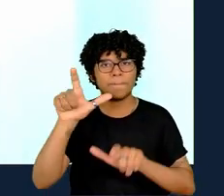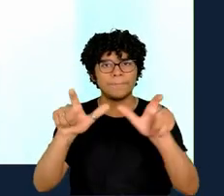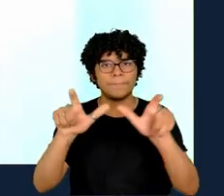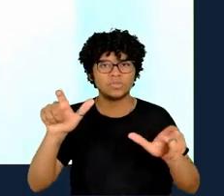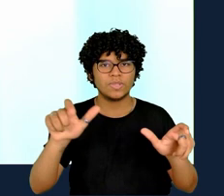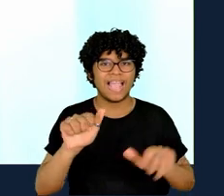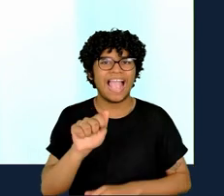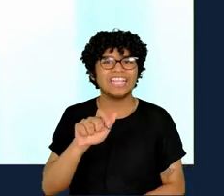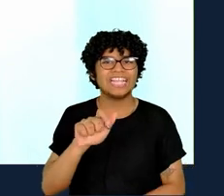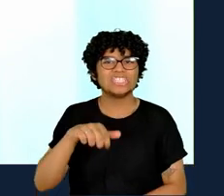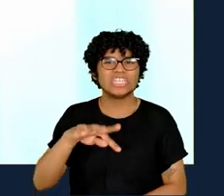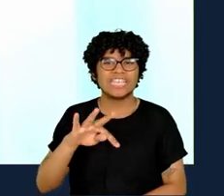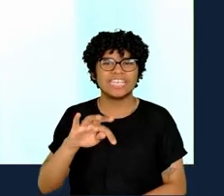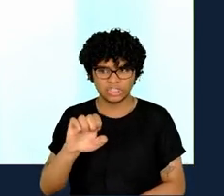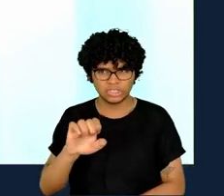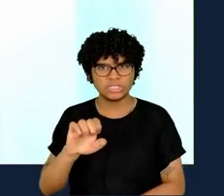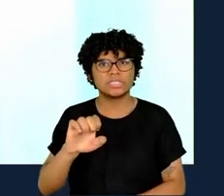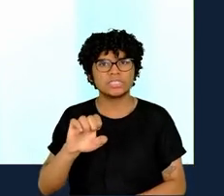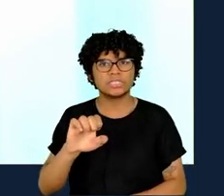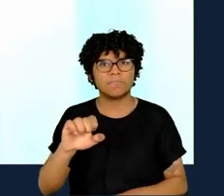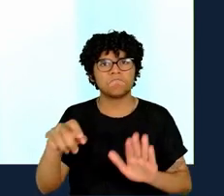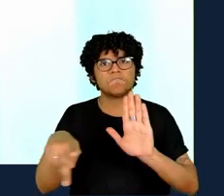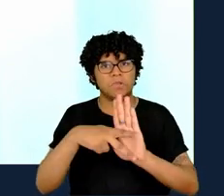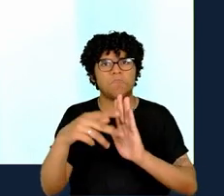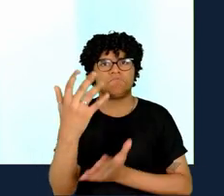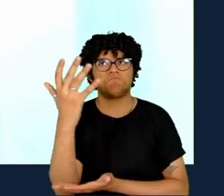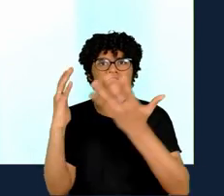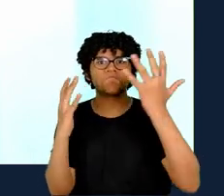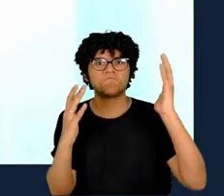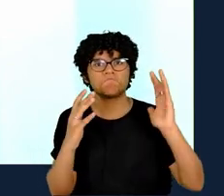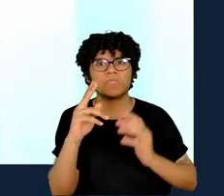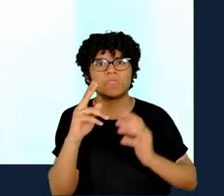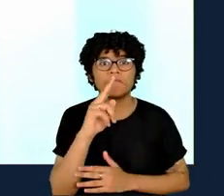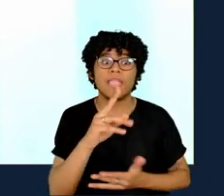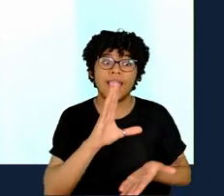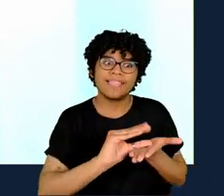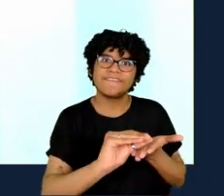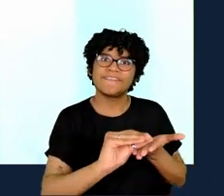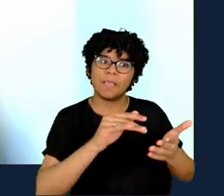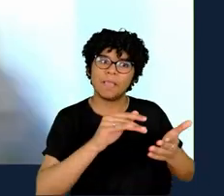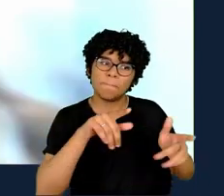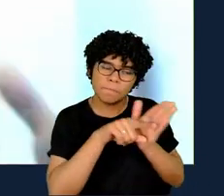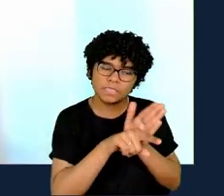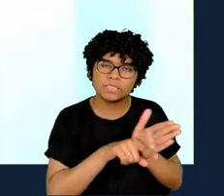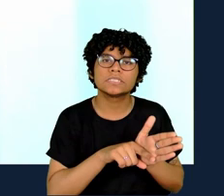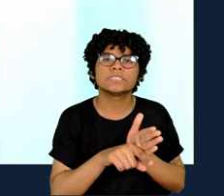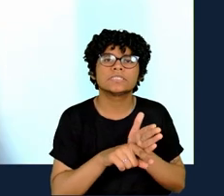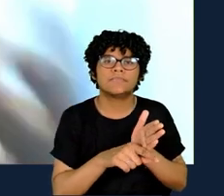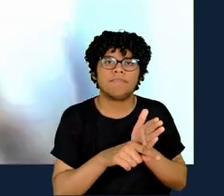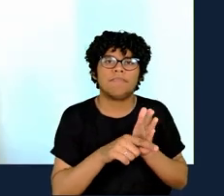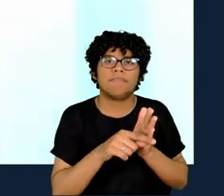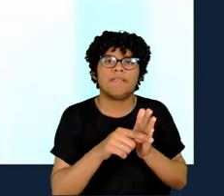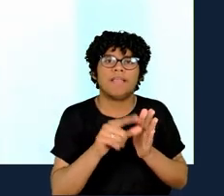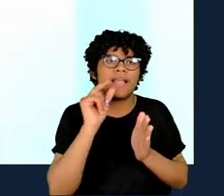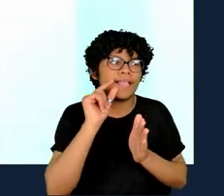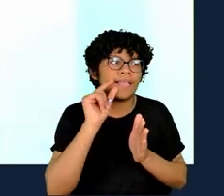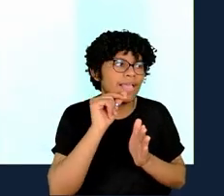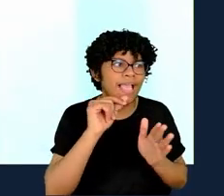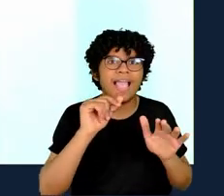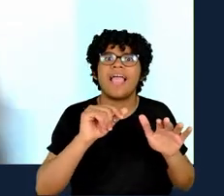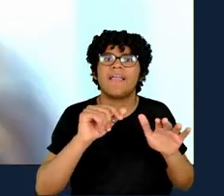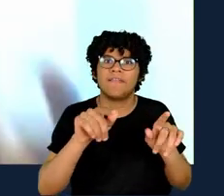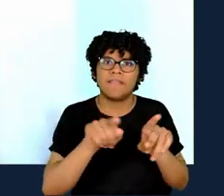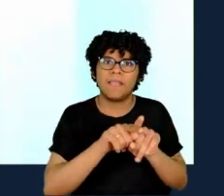dados, seja de mudanças climáticas, seja de animais, de aves, de peixes, justamente para tentar monitorar